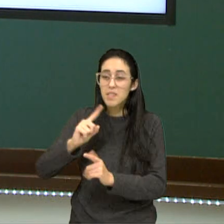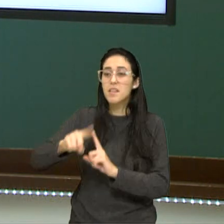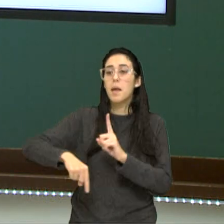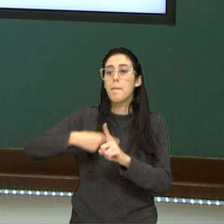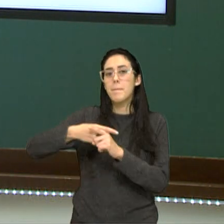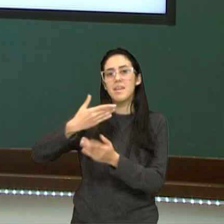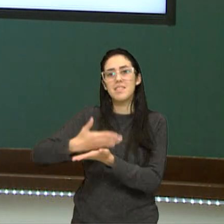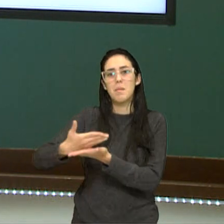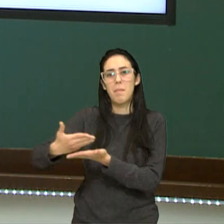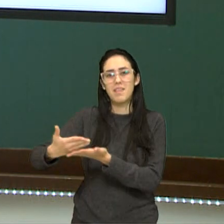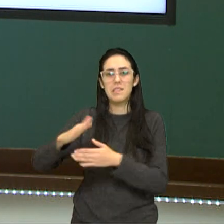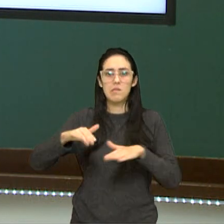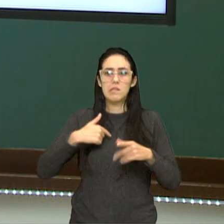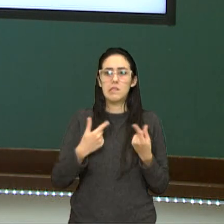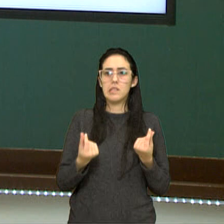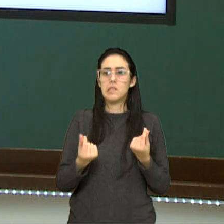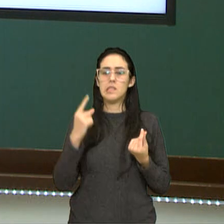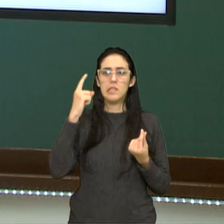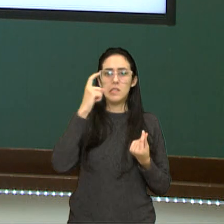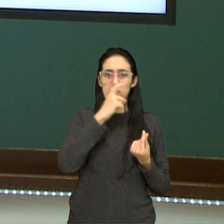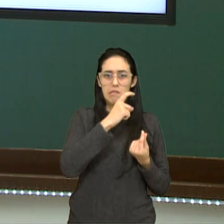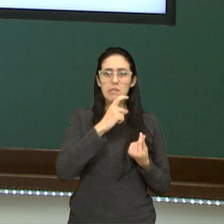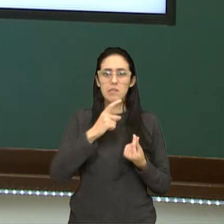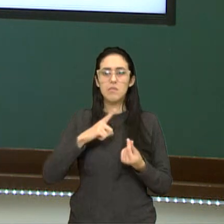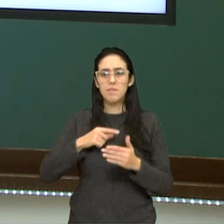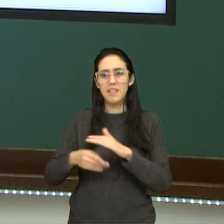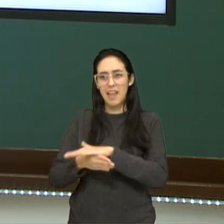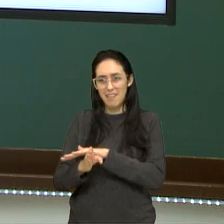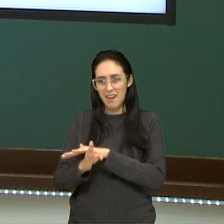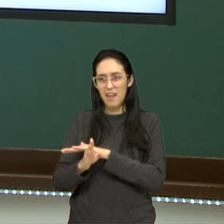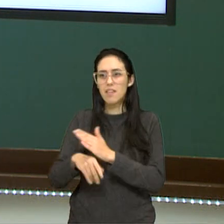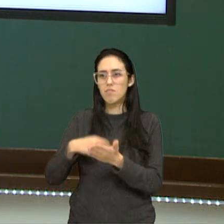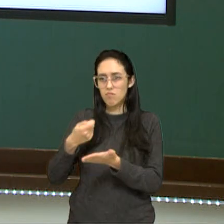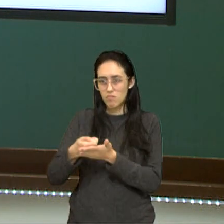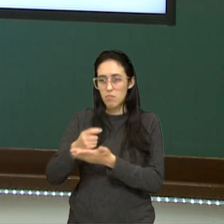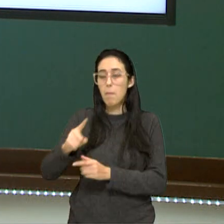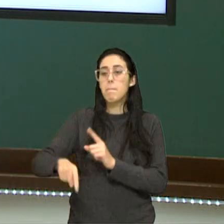daquilo ali que você está comprando. Isso é bem